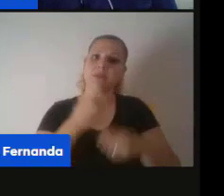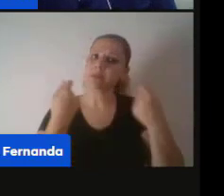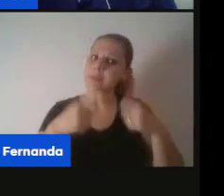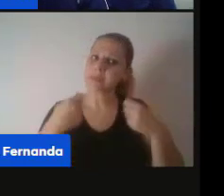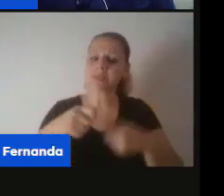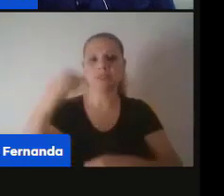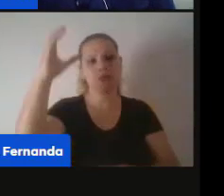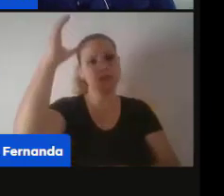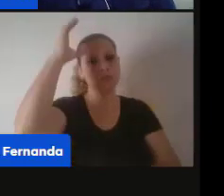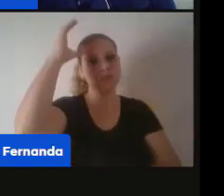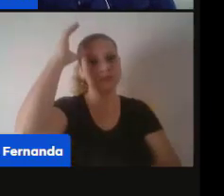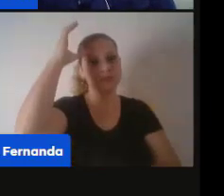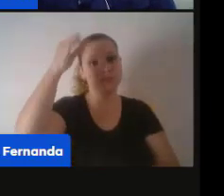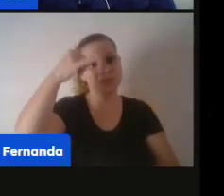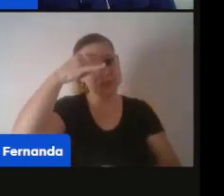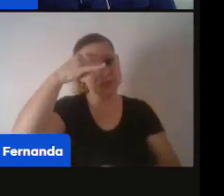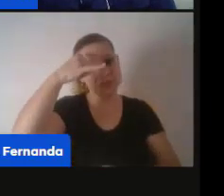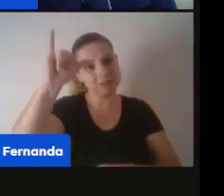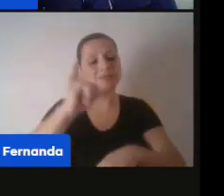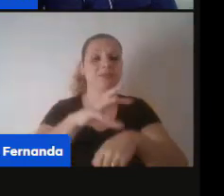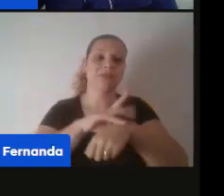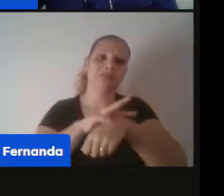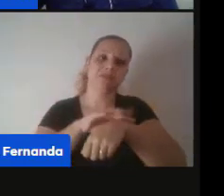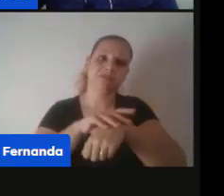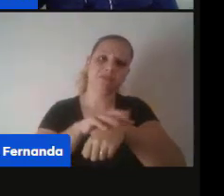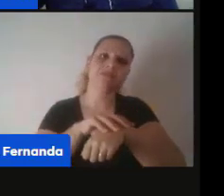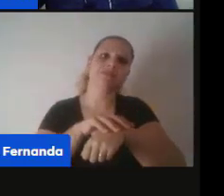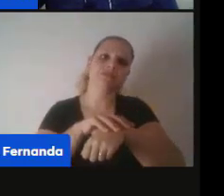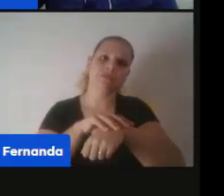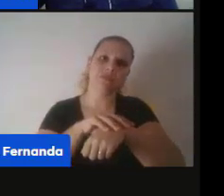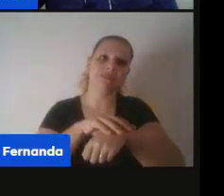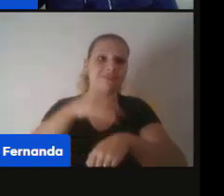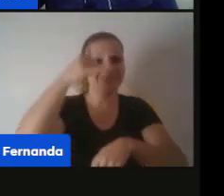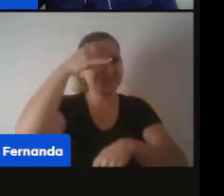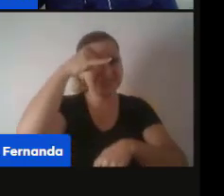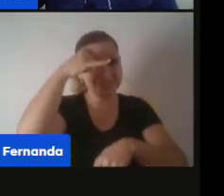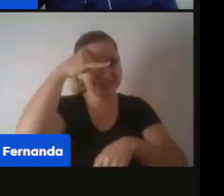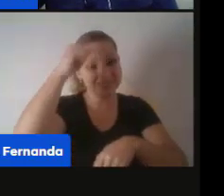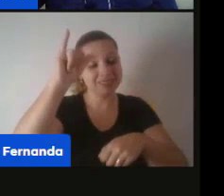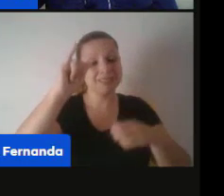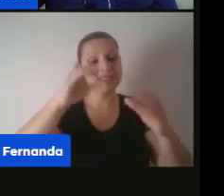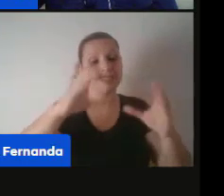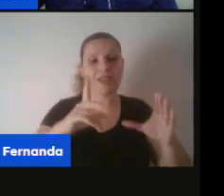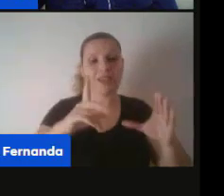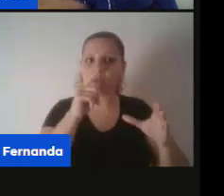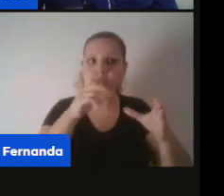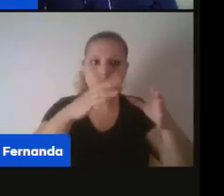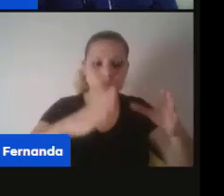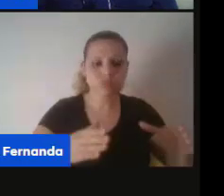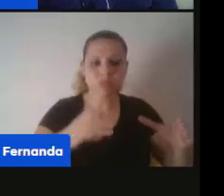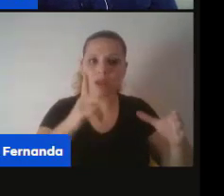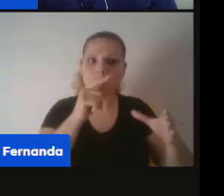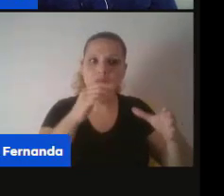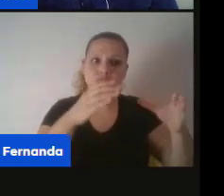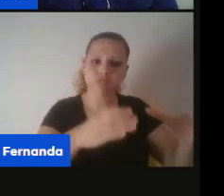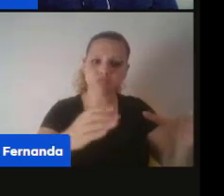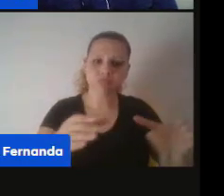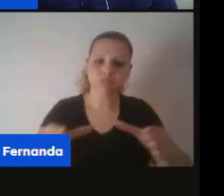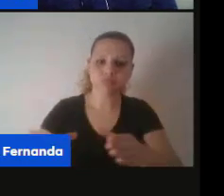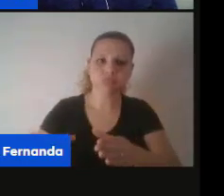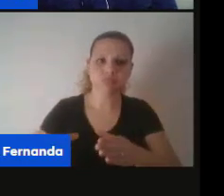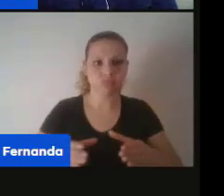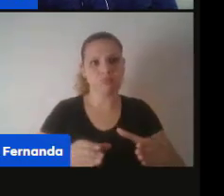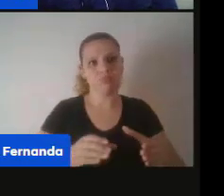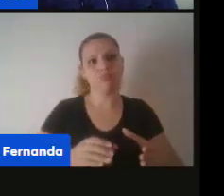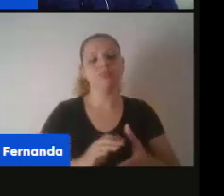conscientizar. Para a gente evitar essas doenças, a gente tem que evitar esses criadouros, conforme está demonstrado aí para vocês.